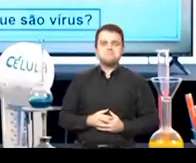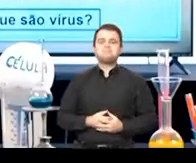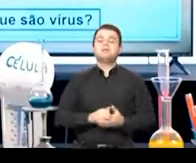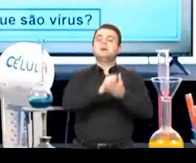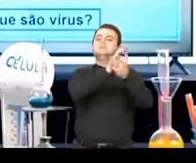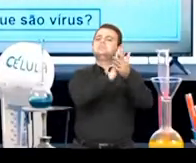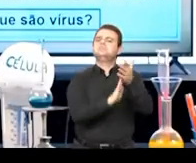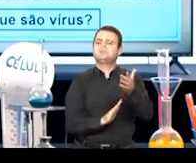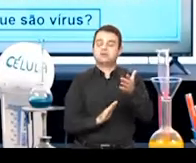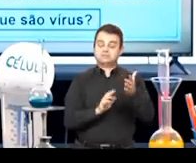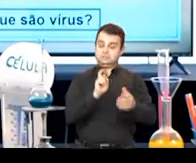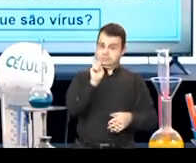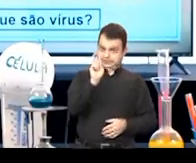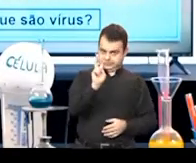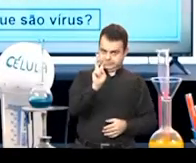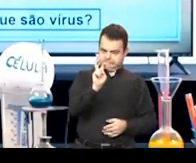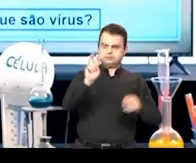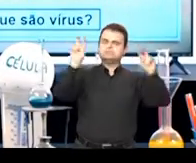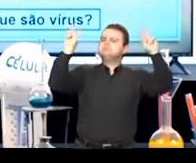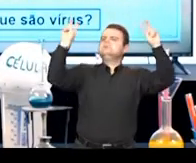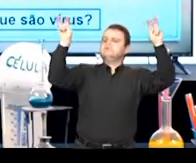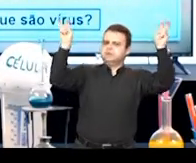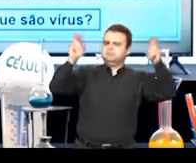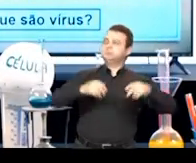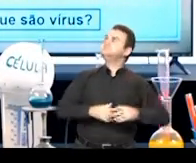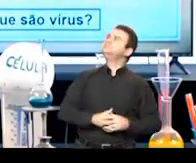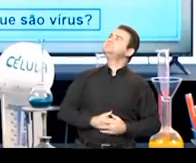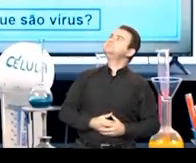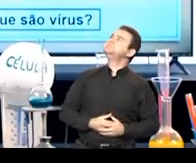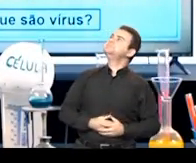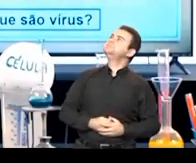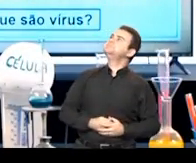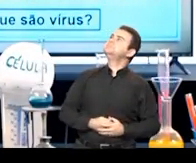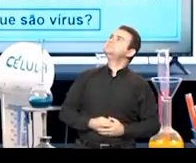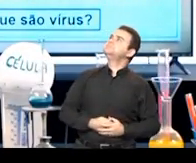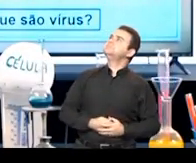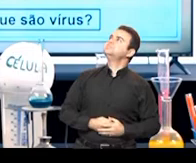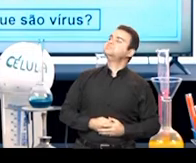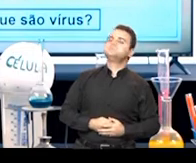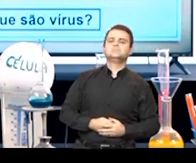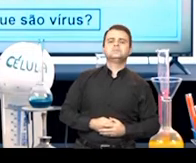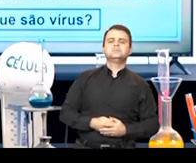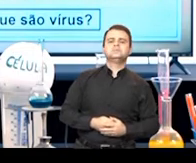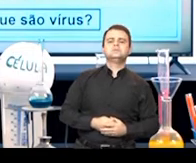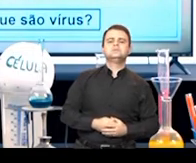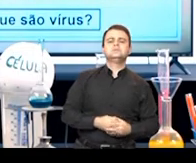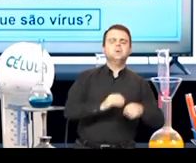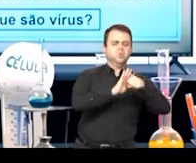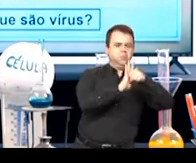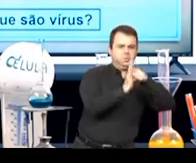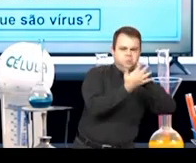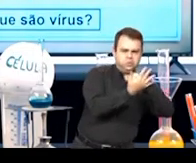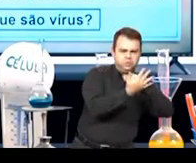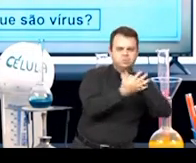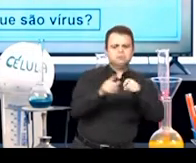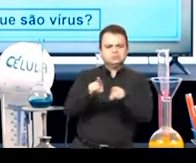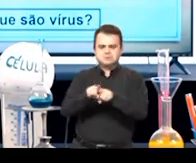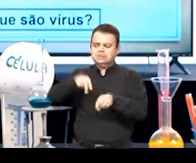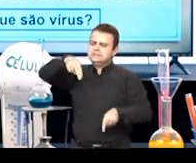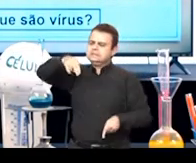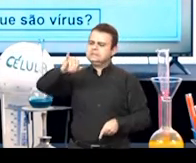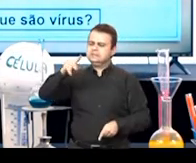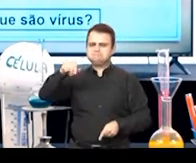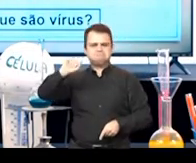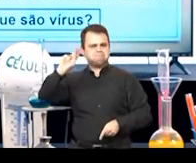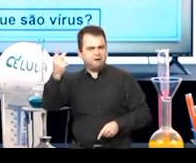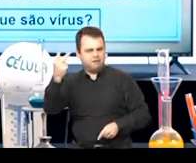A atividade 5, ela tem como título o seguinte: do Nipah ao coronavírus.